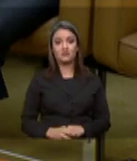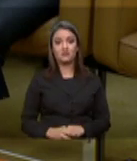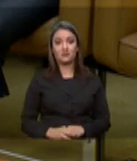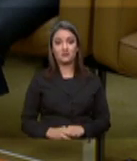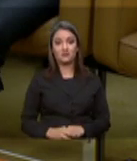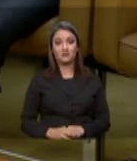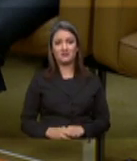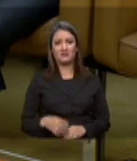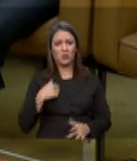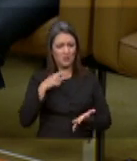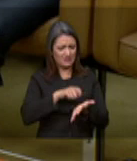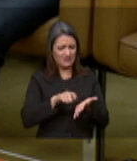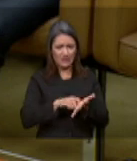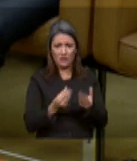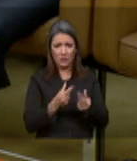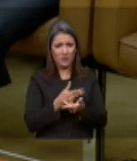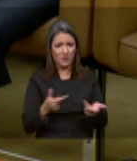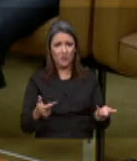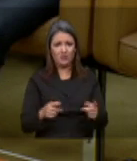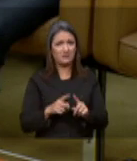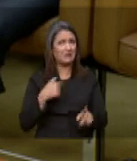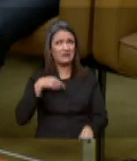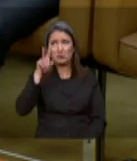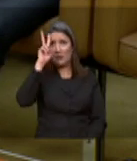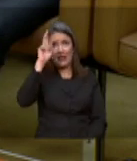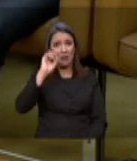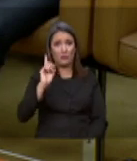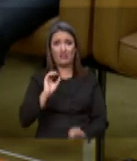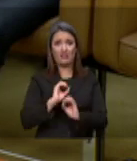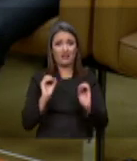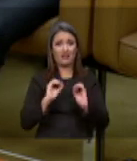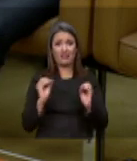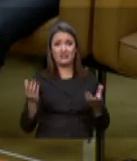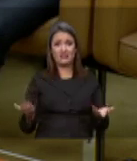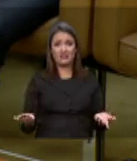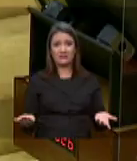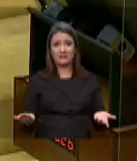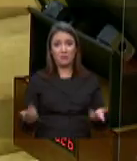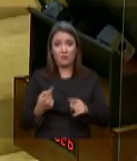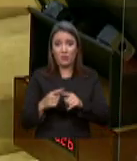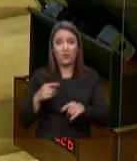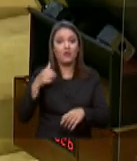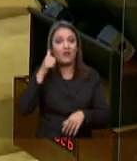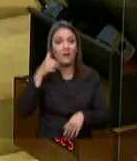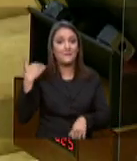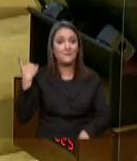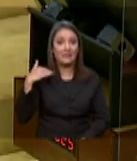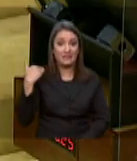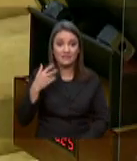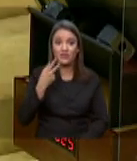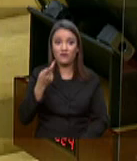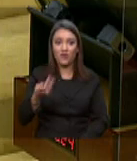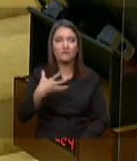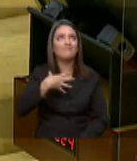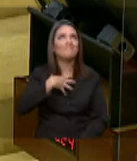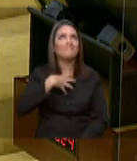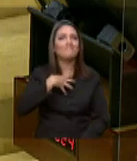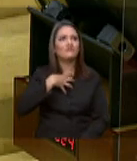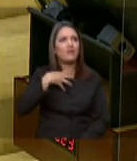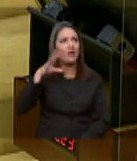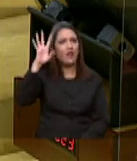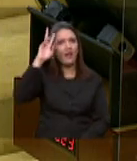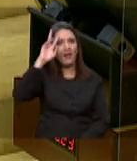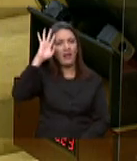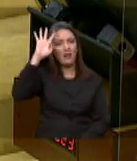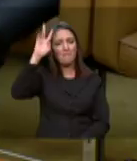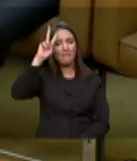eu escrevi tanta coisa que não estou lendo nada do que escrevi, porque como a fala da ministra me levou para um